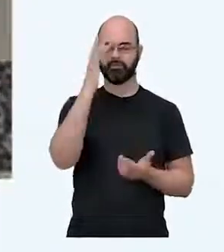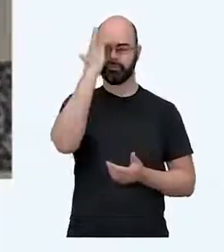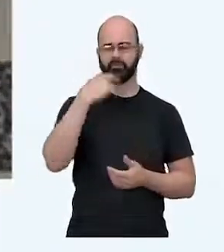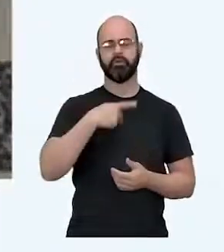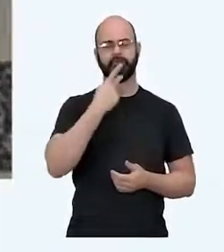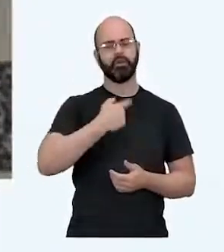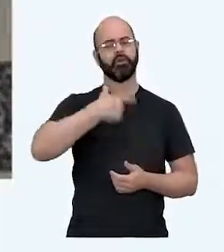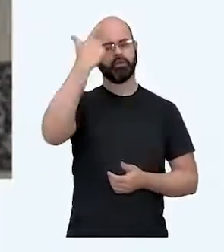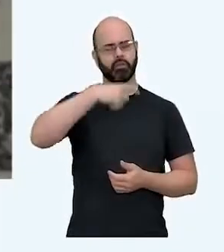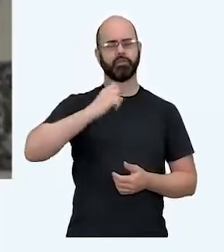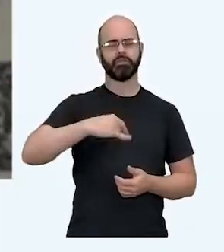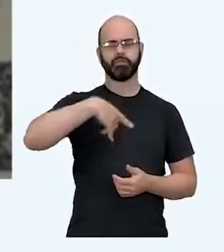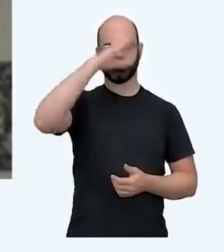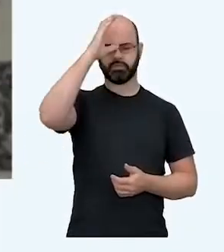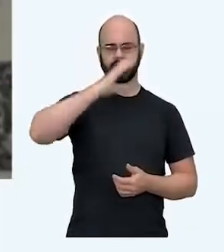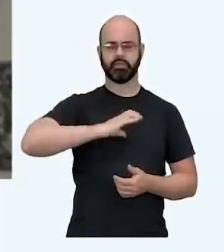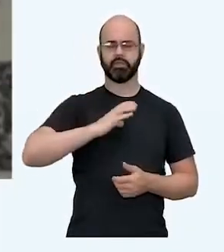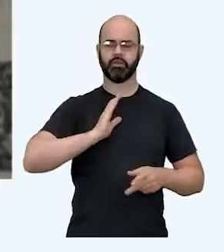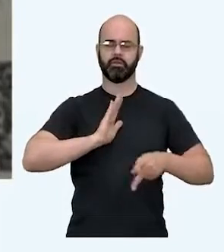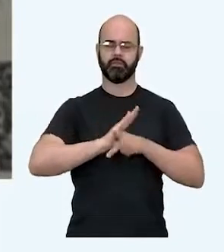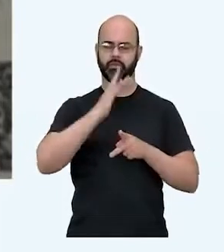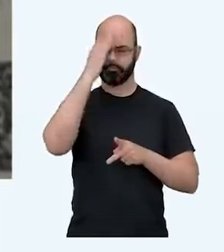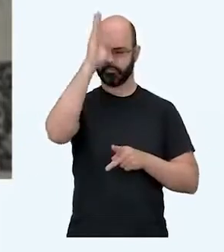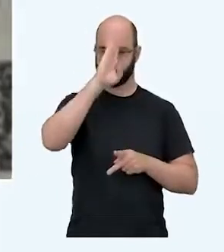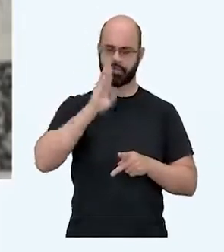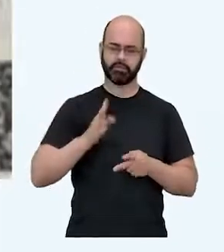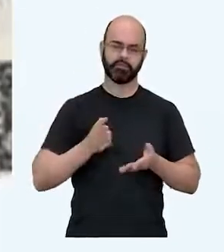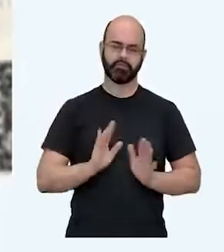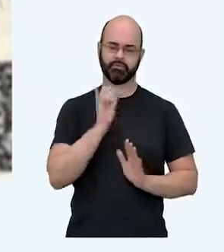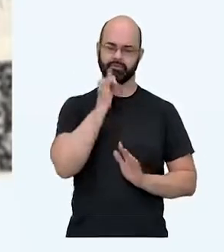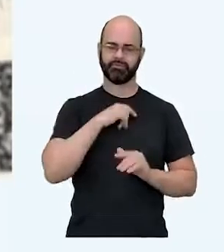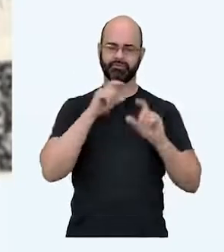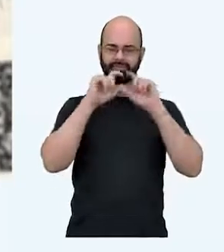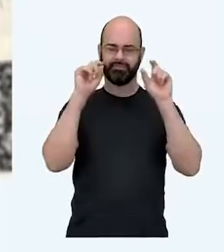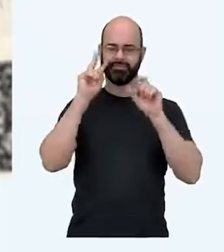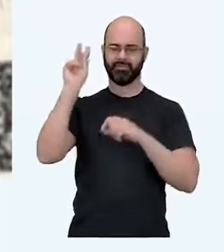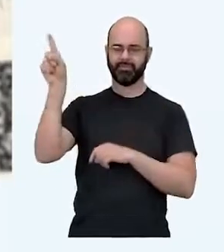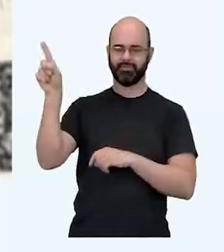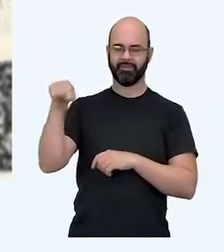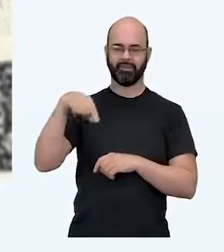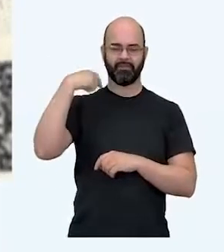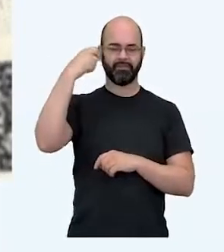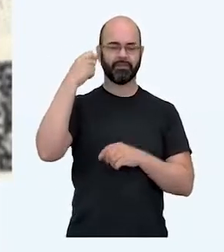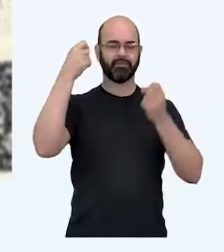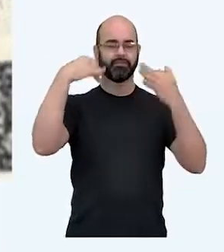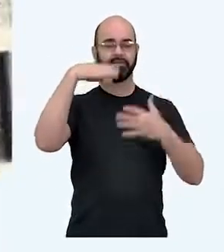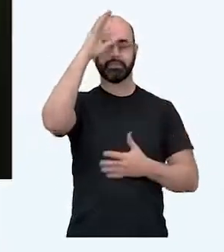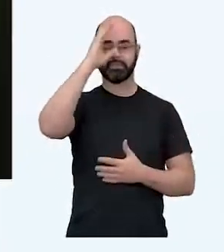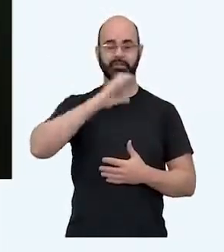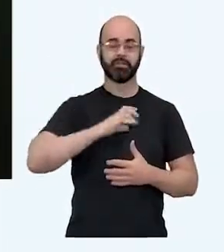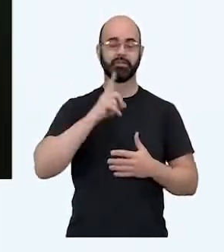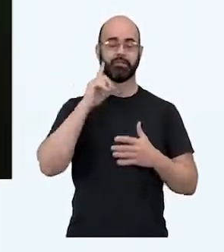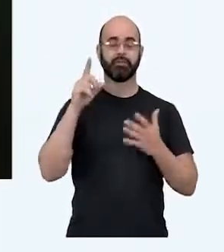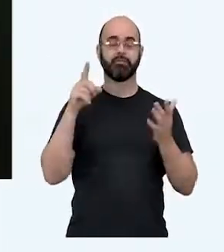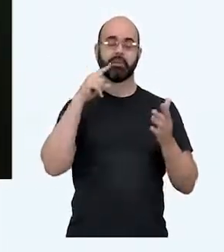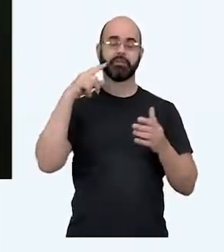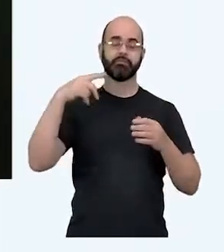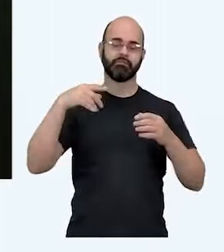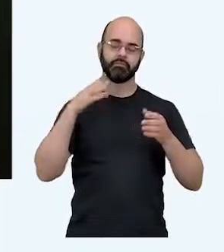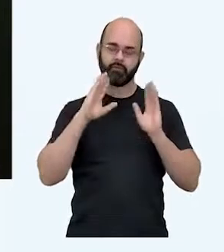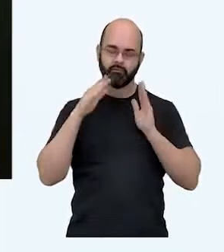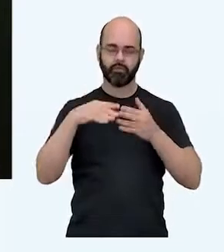que eu tenho cidadania brasileira. Mas nesse vídeo, como explicamos até aqui, estamos tratando da cidadania em sua dimensão